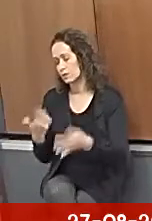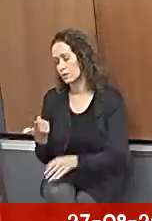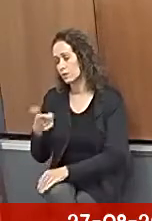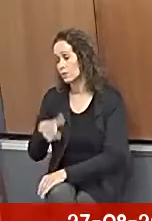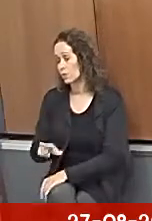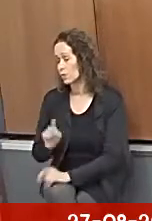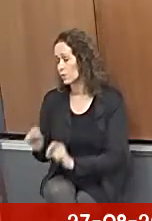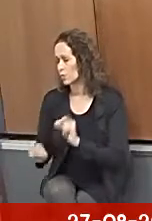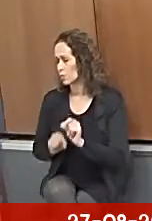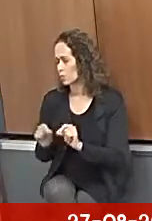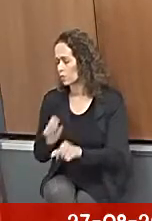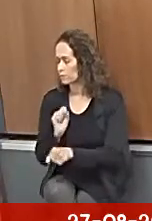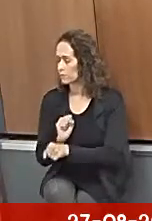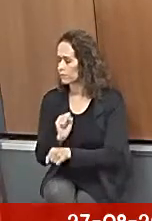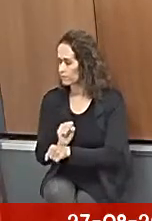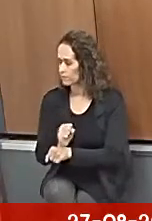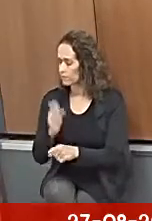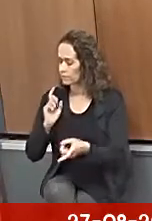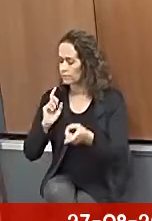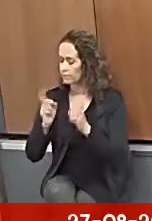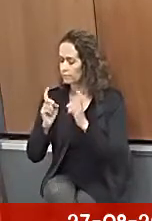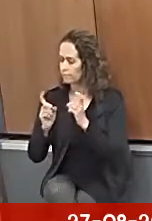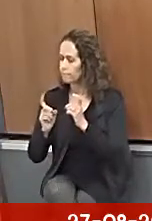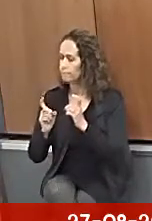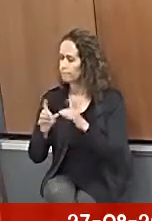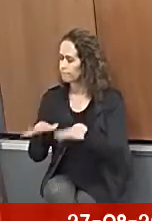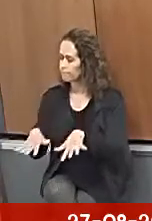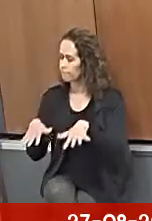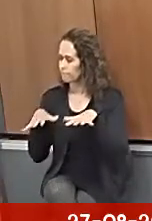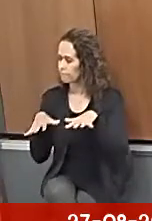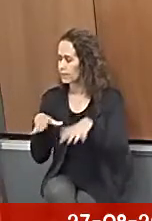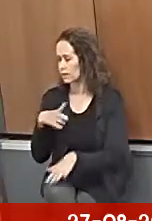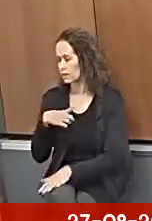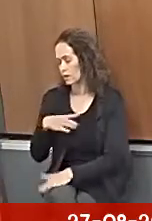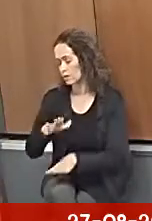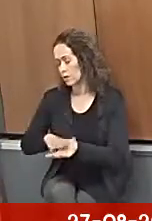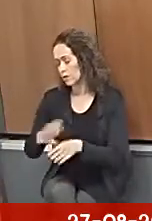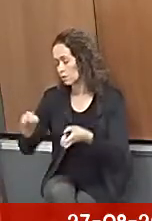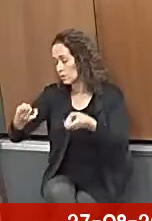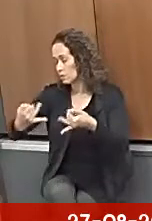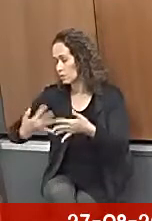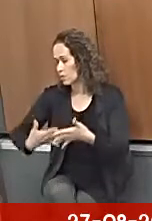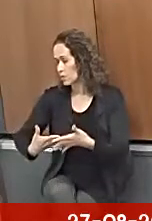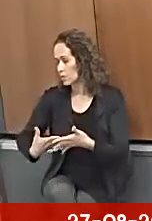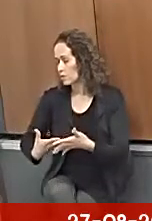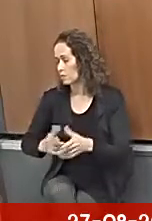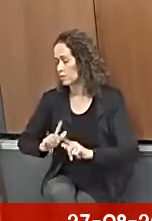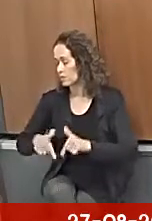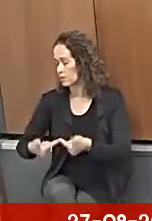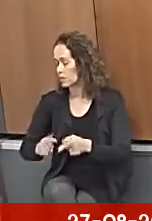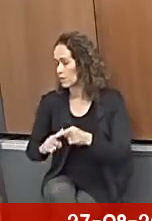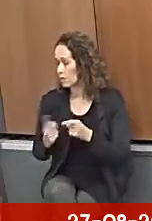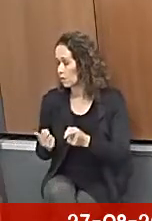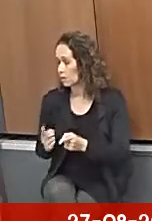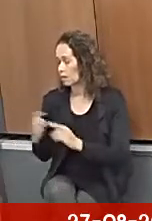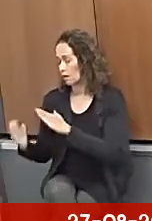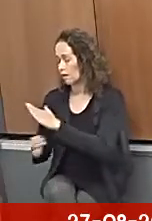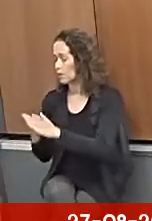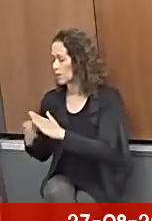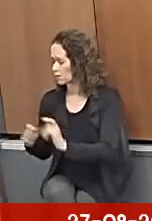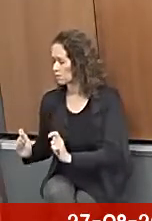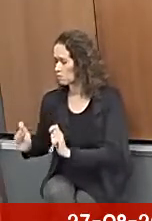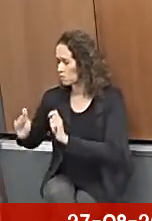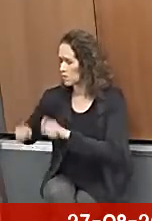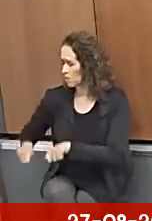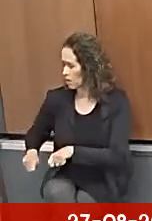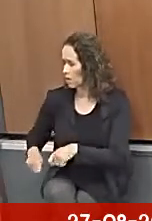eu espero que nesse debate que foi amplo tem muito mais coisas pra gente fazer mas eu acho que a minas arena será capaz de